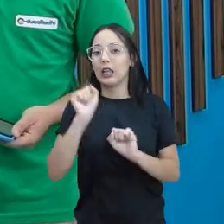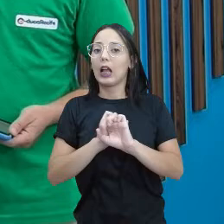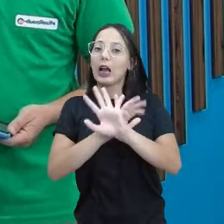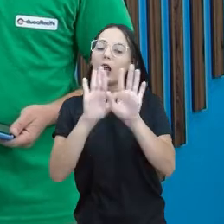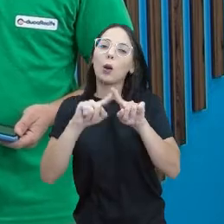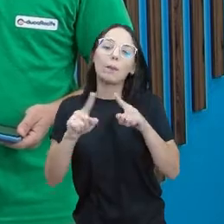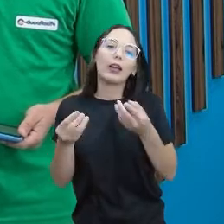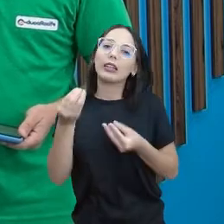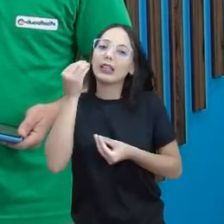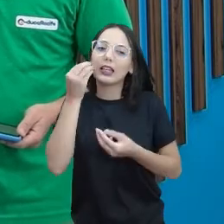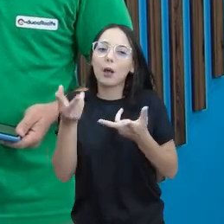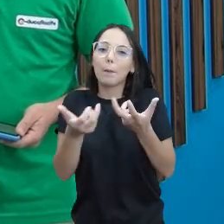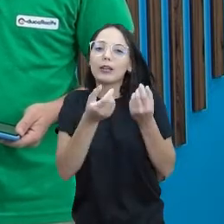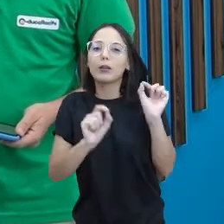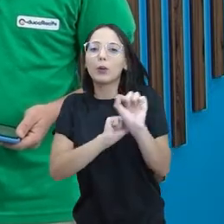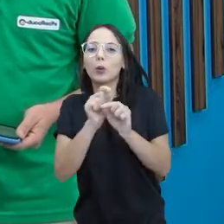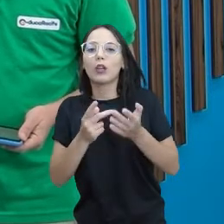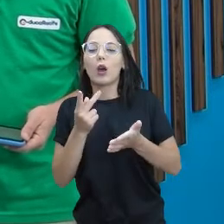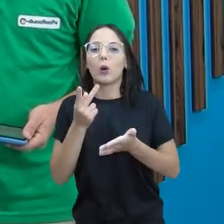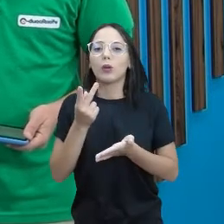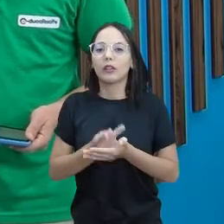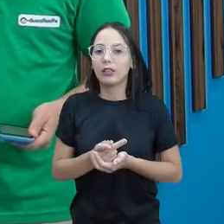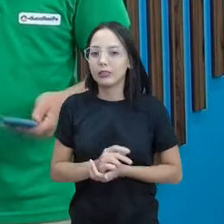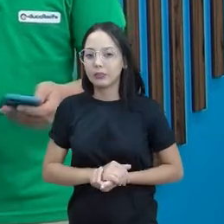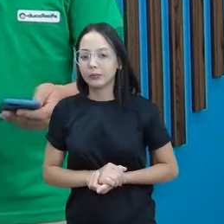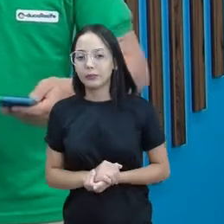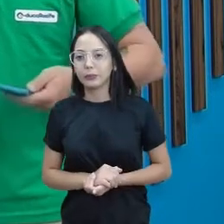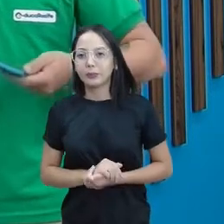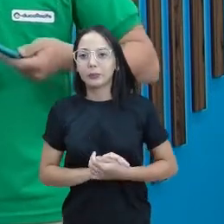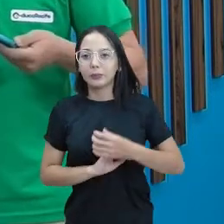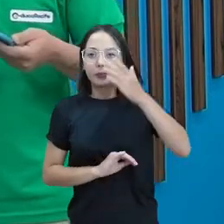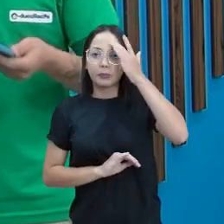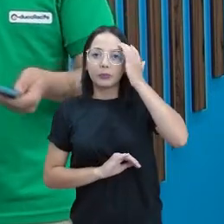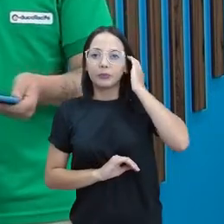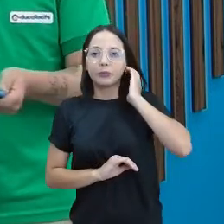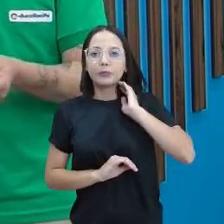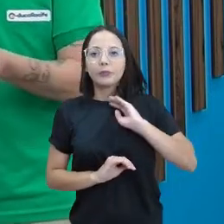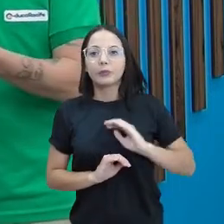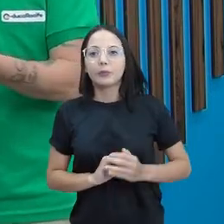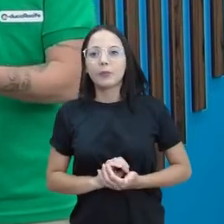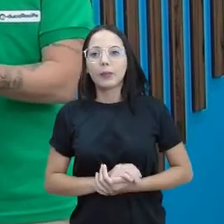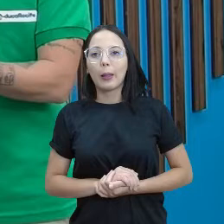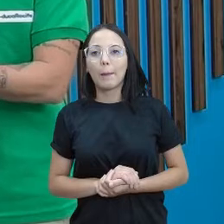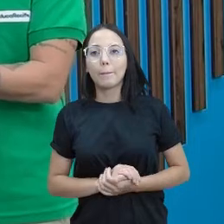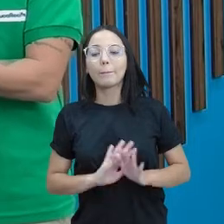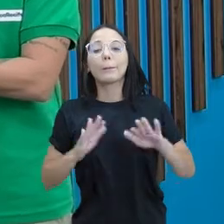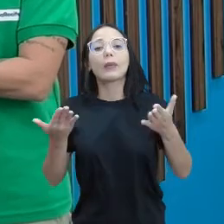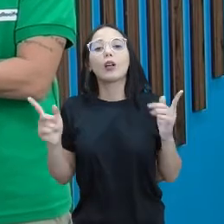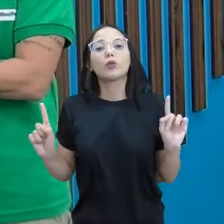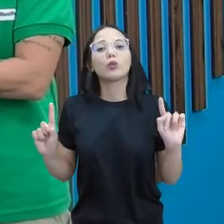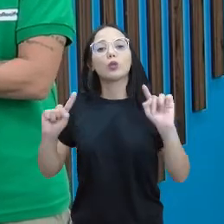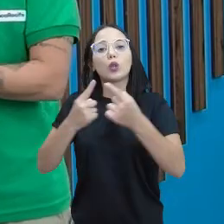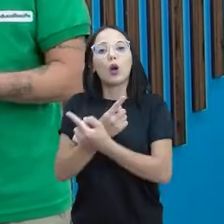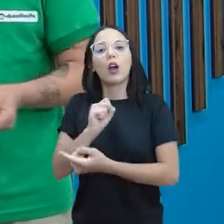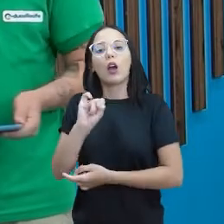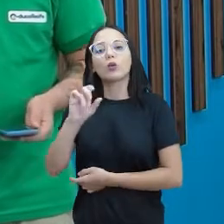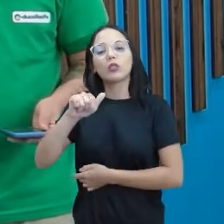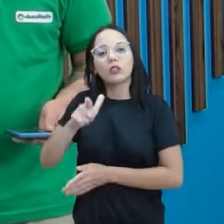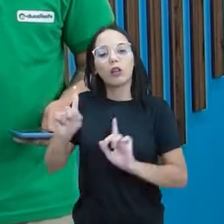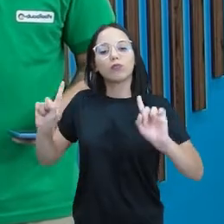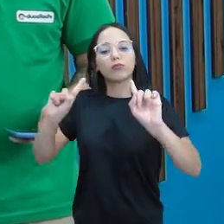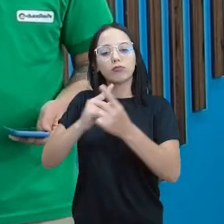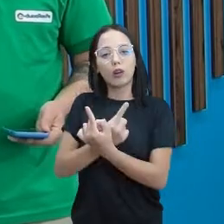perceber o que é que acontece nessa situação. Bom, mais uma vez, inverte a base e troca o sinal do expoente. Como eu